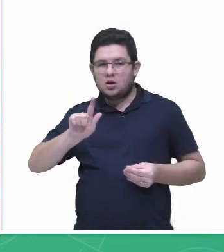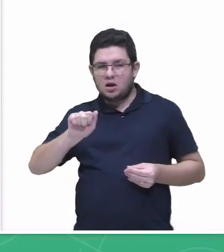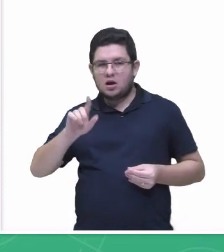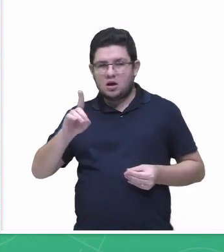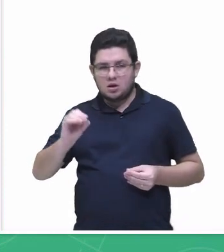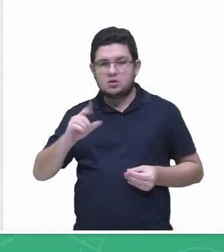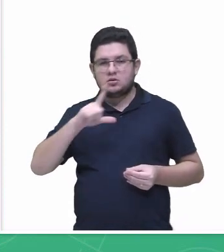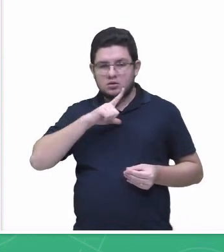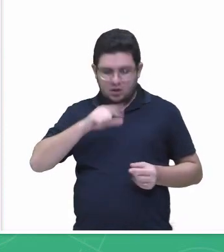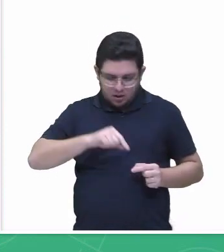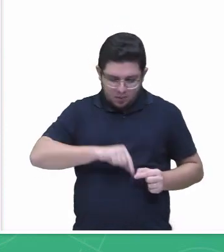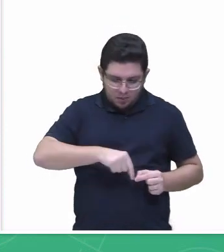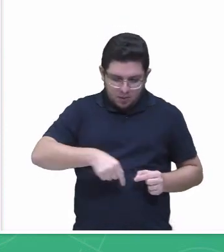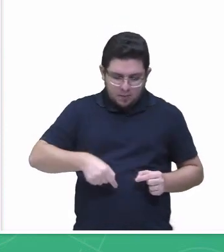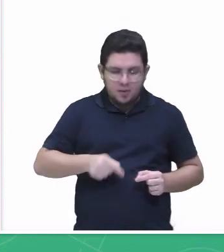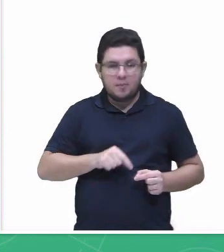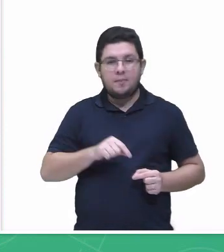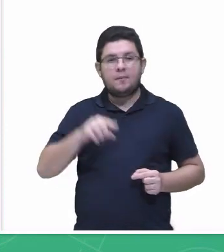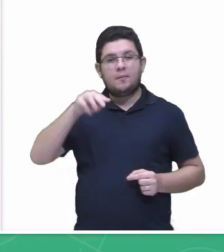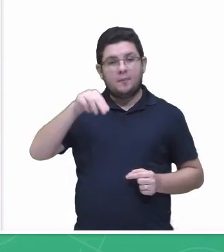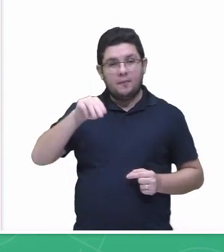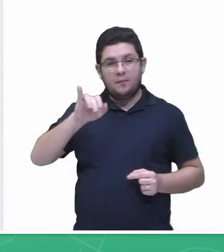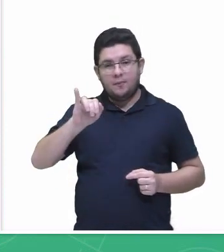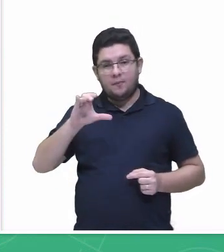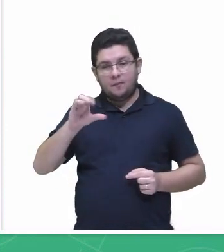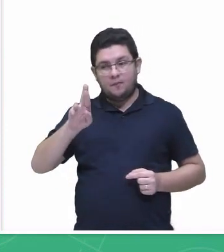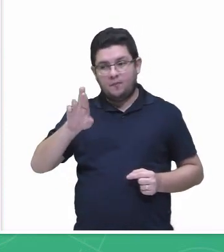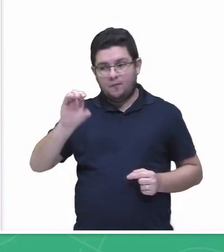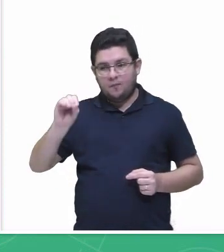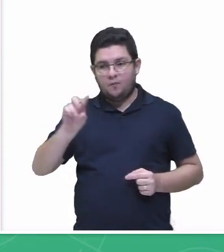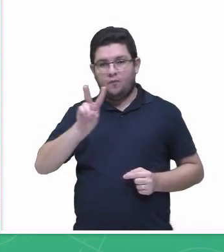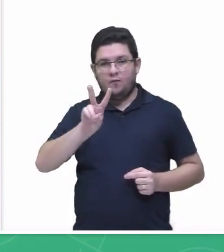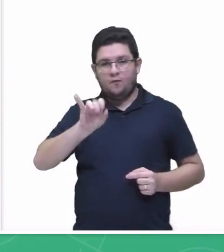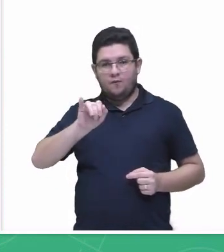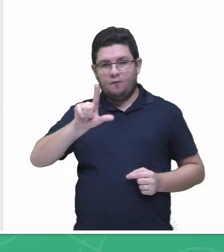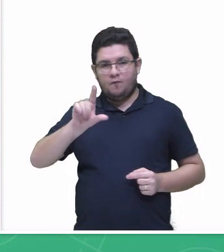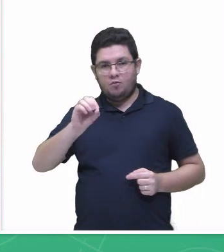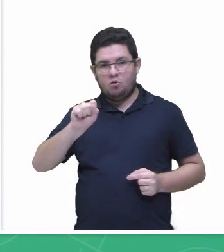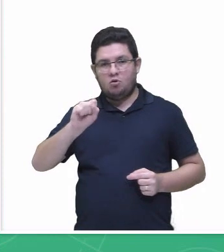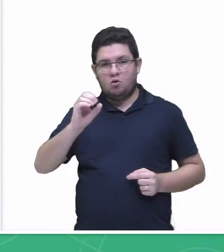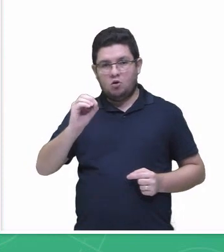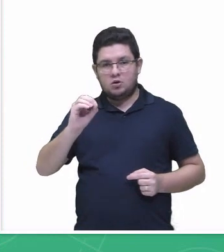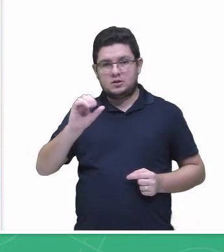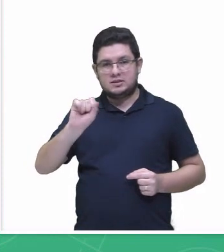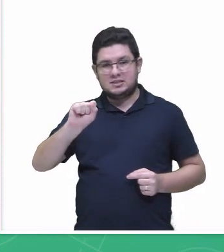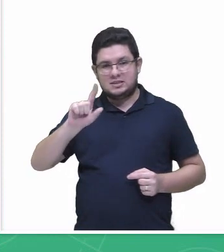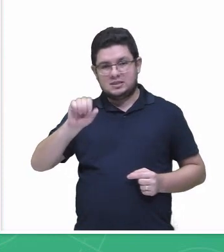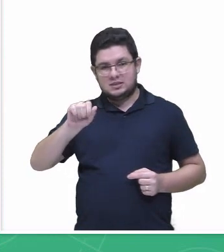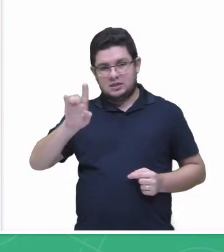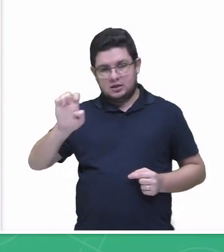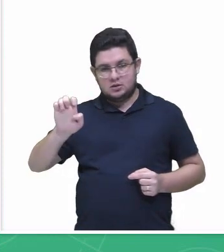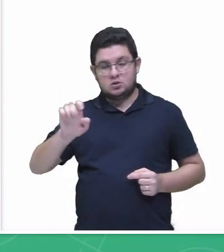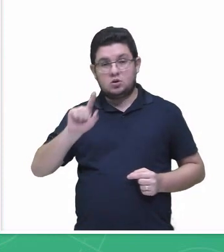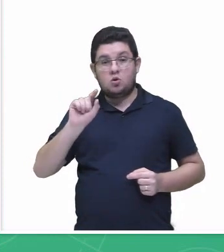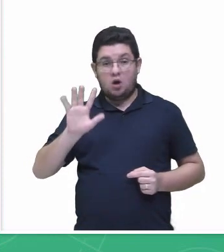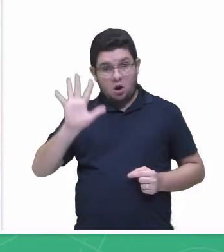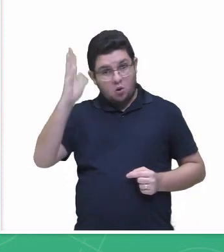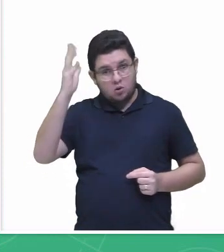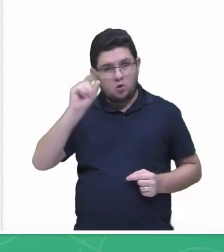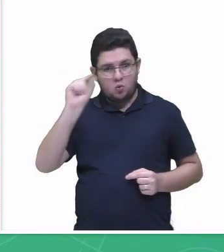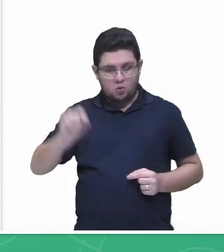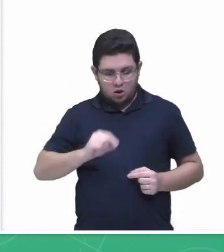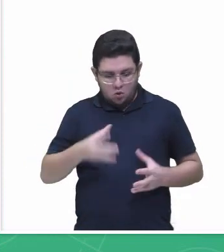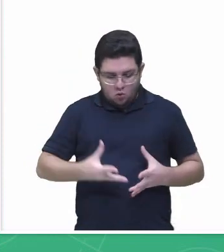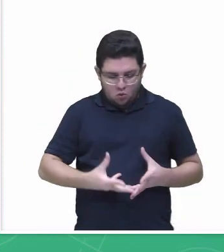intestino delgado, ele tem uma estrutura que são chamadas de microvilosidades, onde ela consegue absorver esses nutrientes, tá? Por